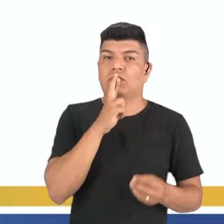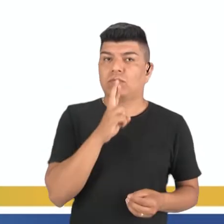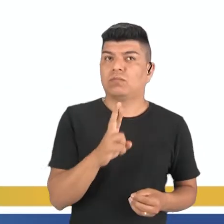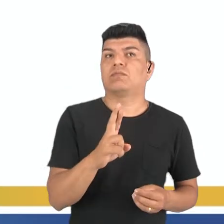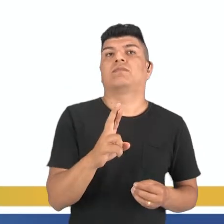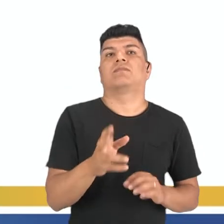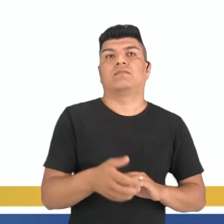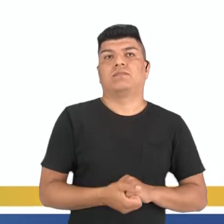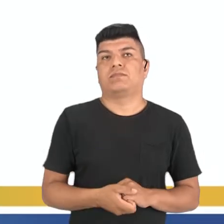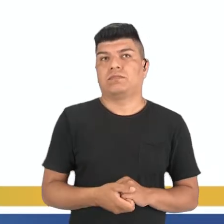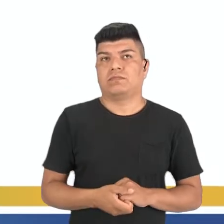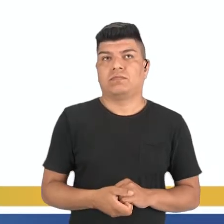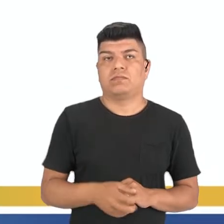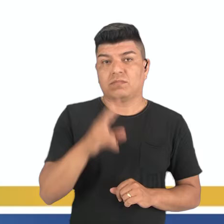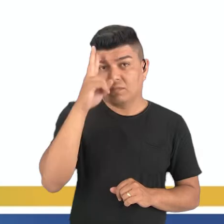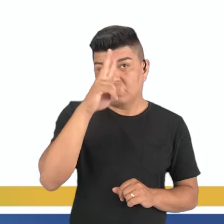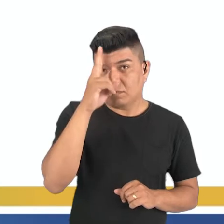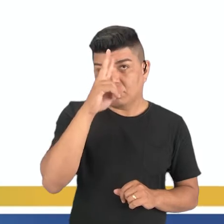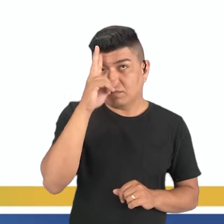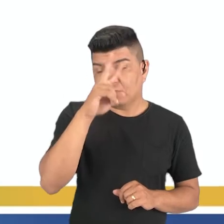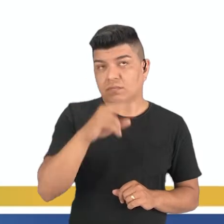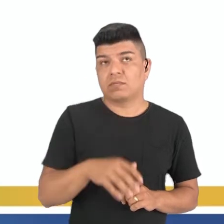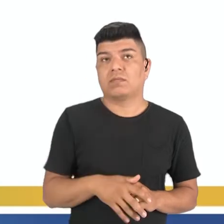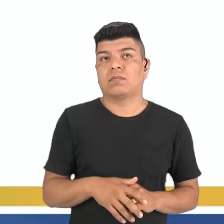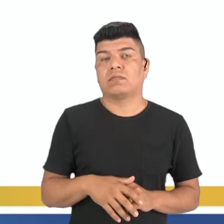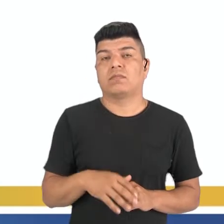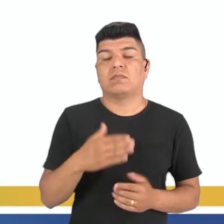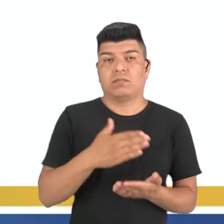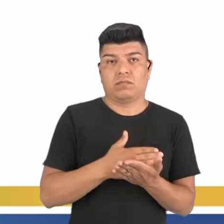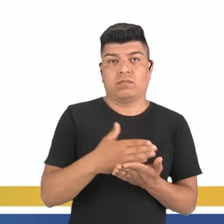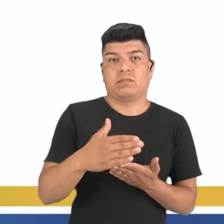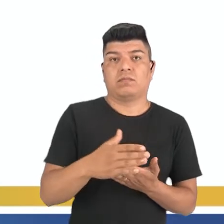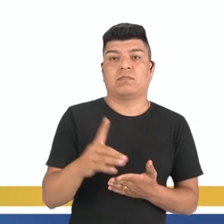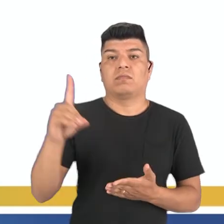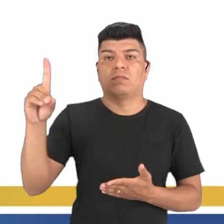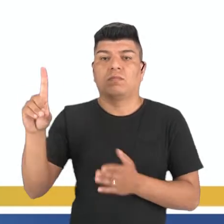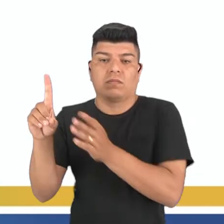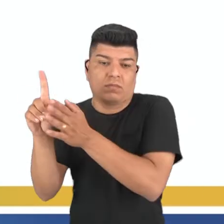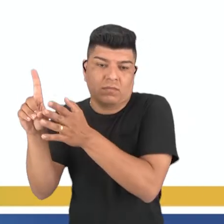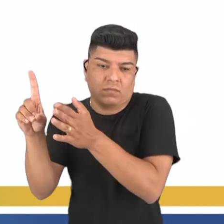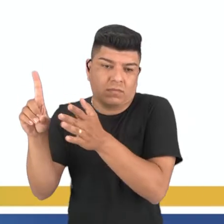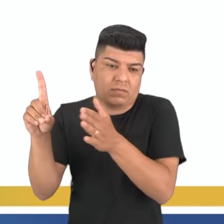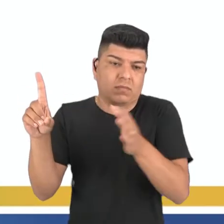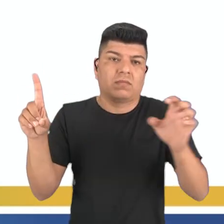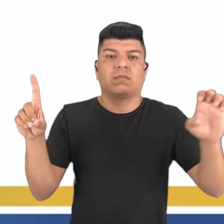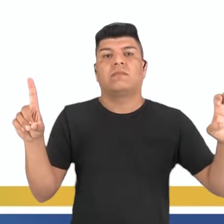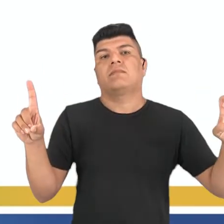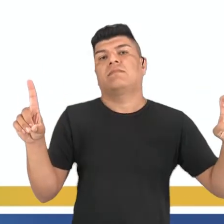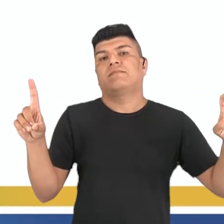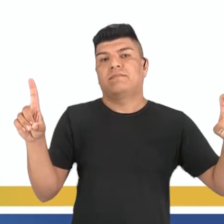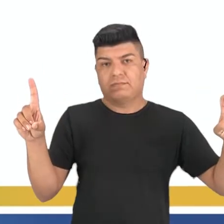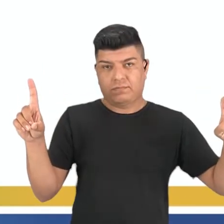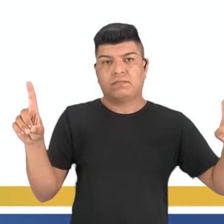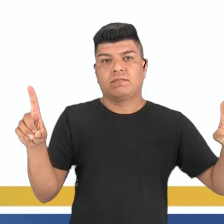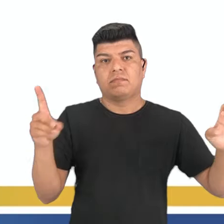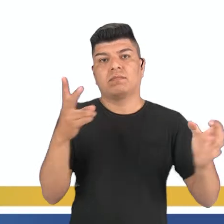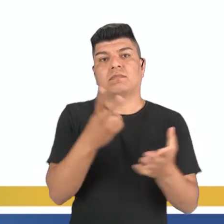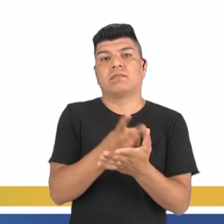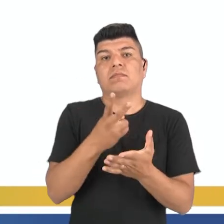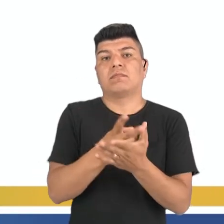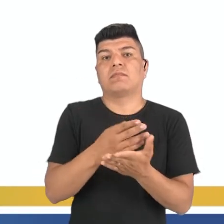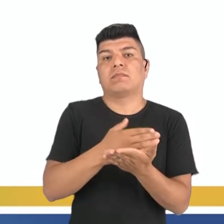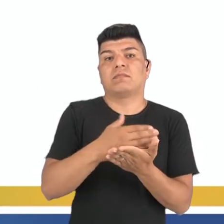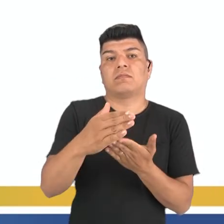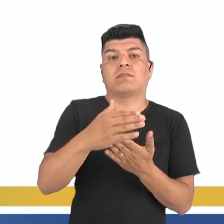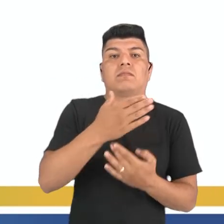essa multiplicação aí? Lembra que nós vamos começar da direita para a esquerda, começando com